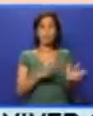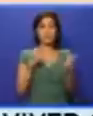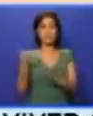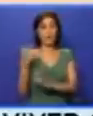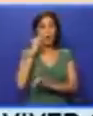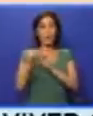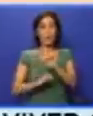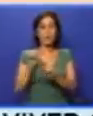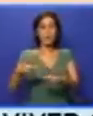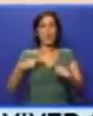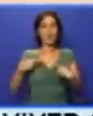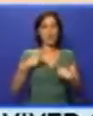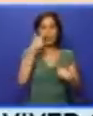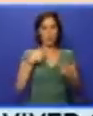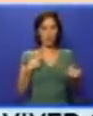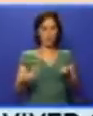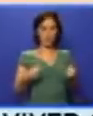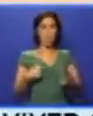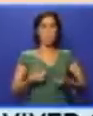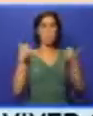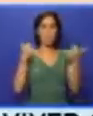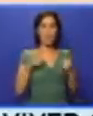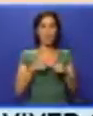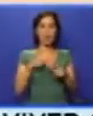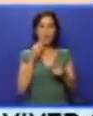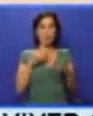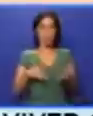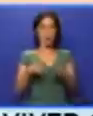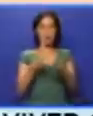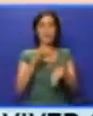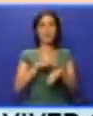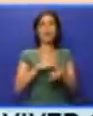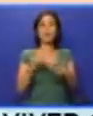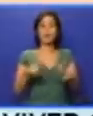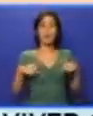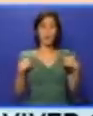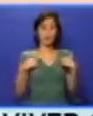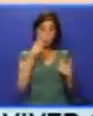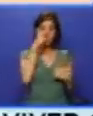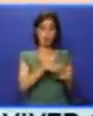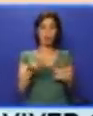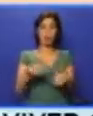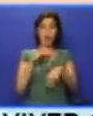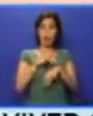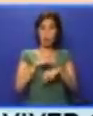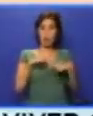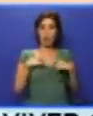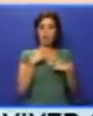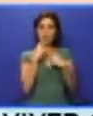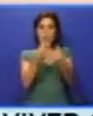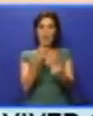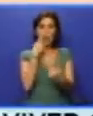do conhecimento ajuda as pessoas a gerir melhor o curso da doença e, por que não, serem as próprias pessoas com a doença a